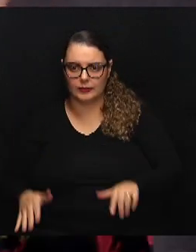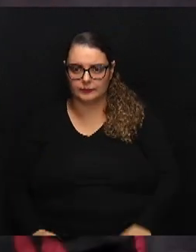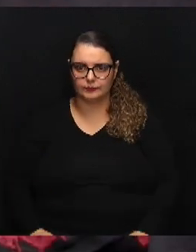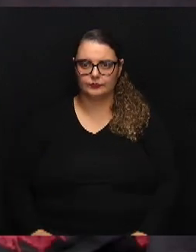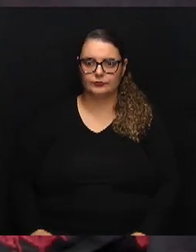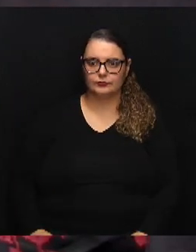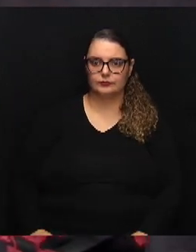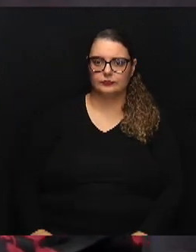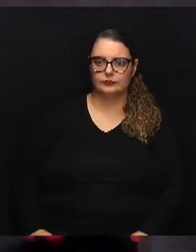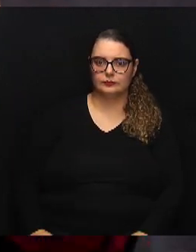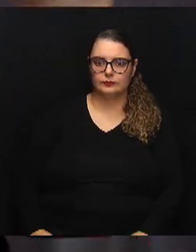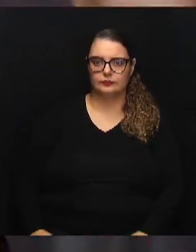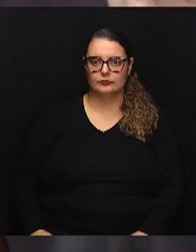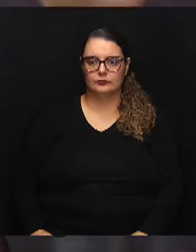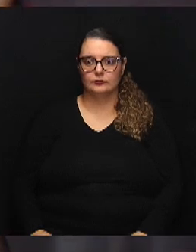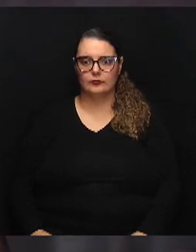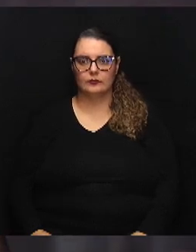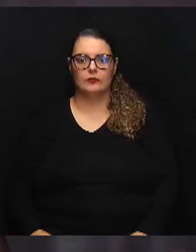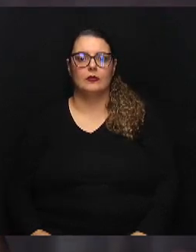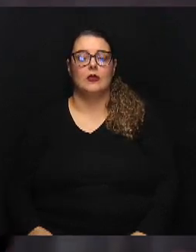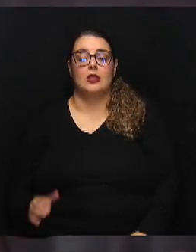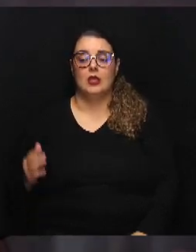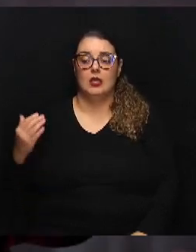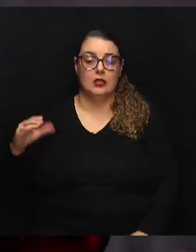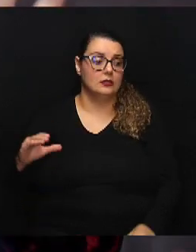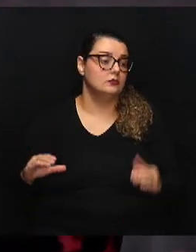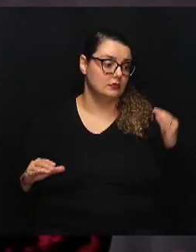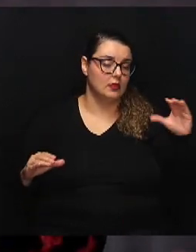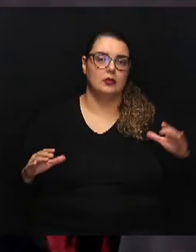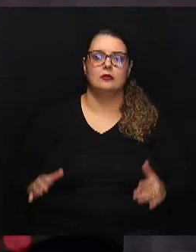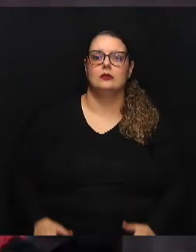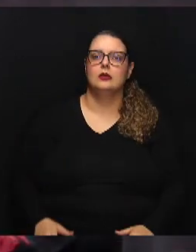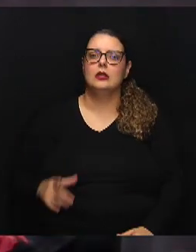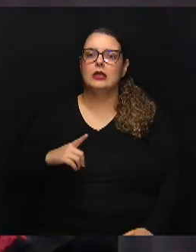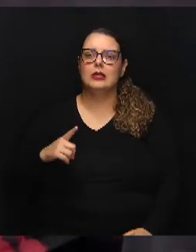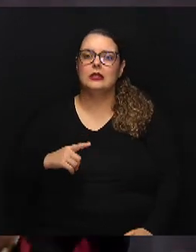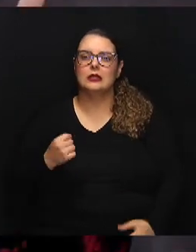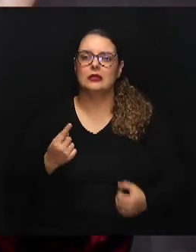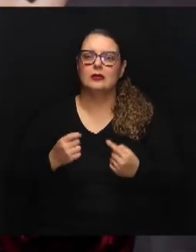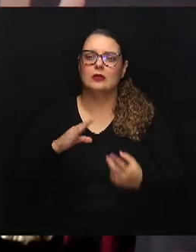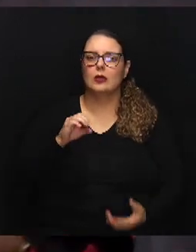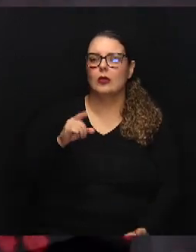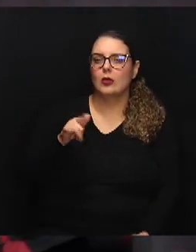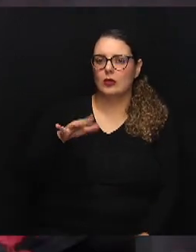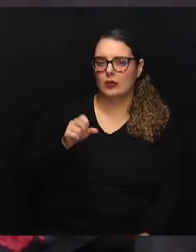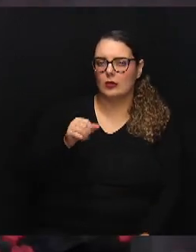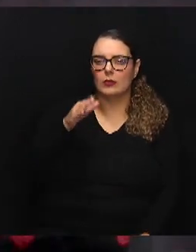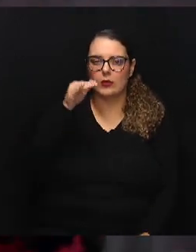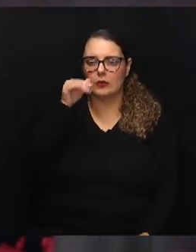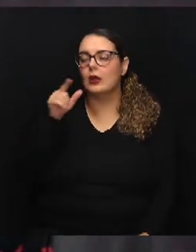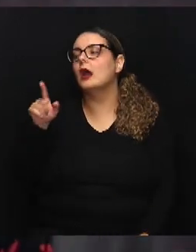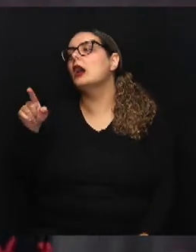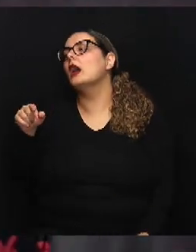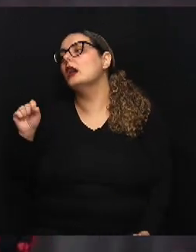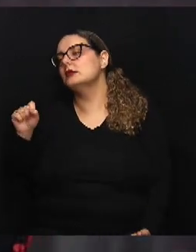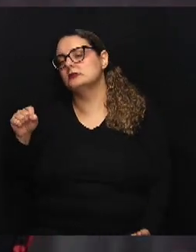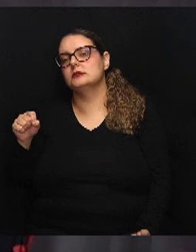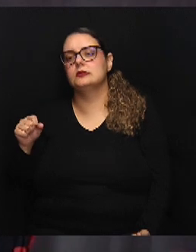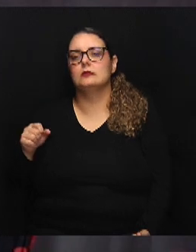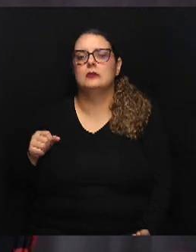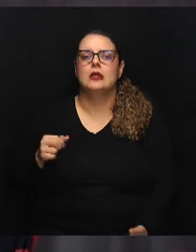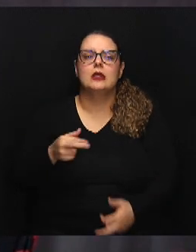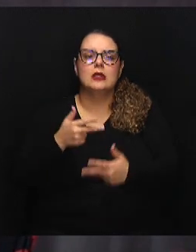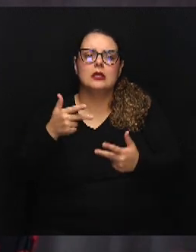aquela situada, mas assim, o que um postou, o outro posta igualzinho. Então tem uns códigos assim, meio curiosos. Agora, tem uma coisa